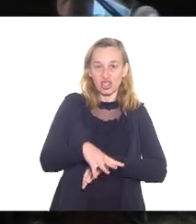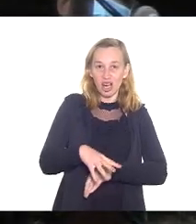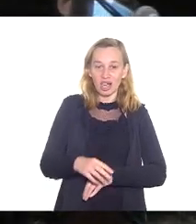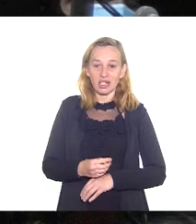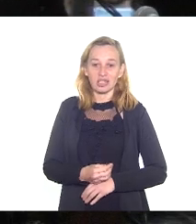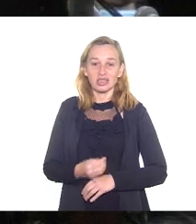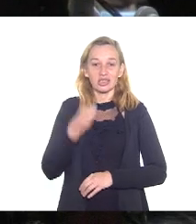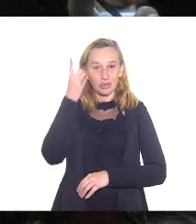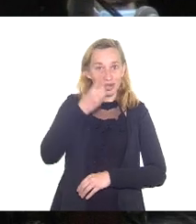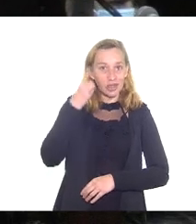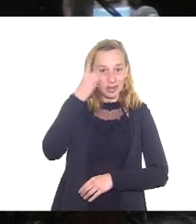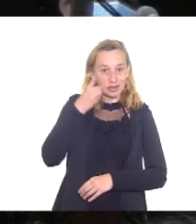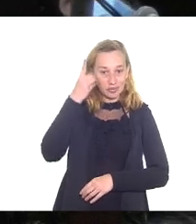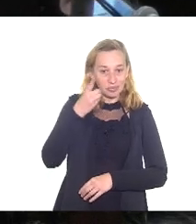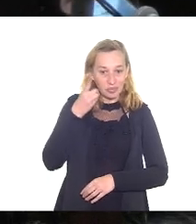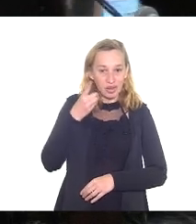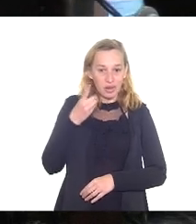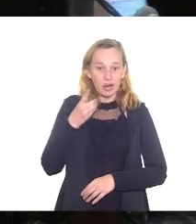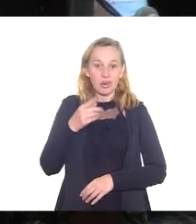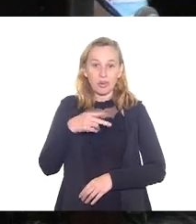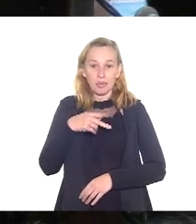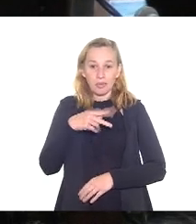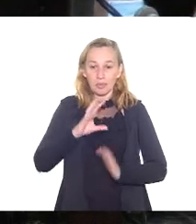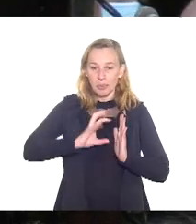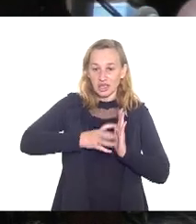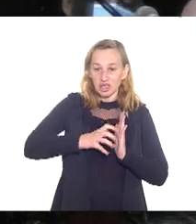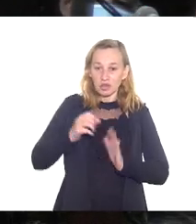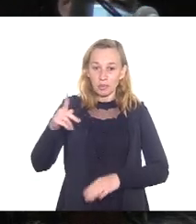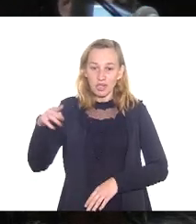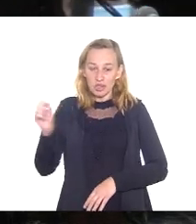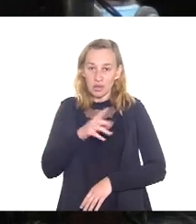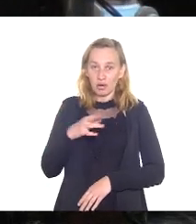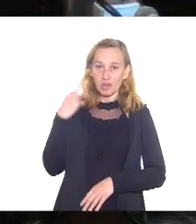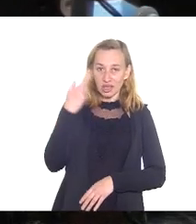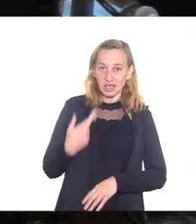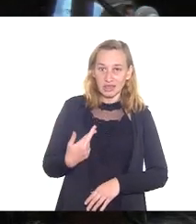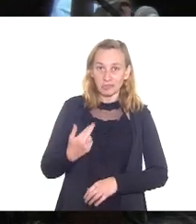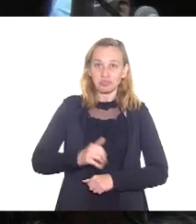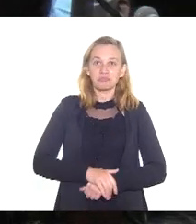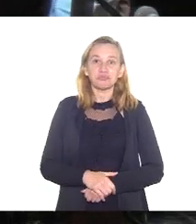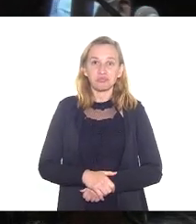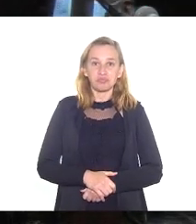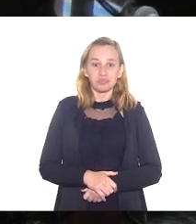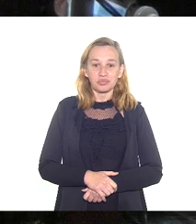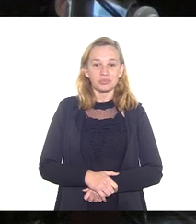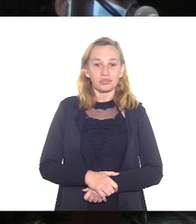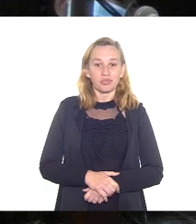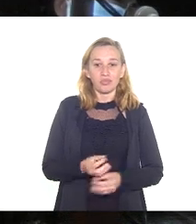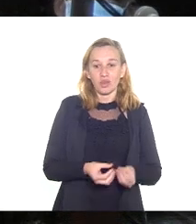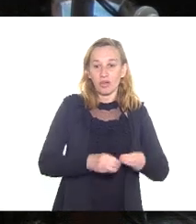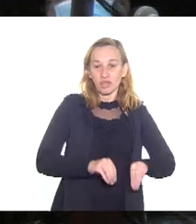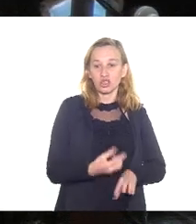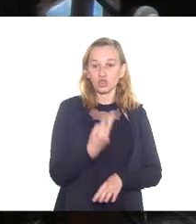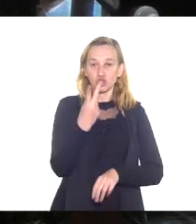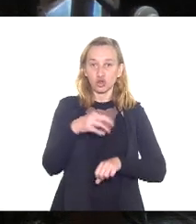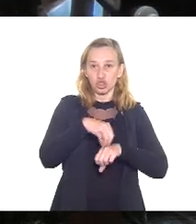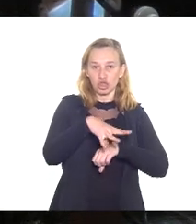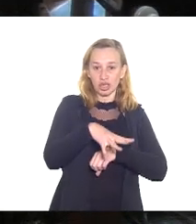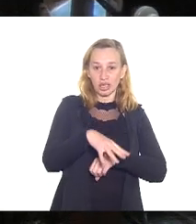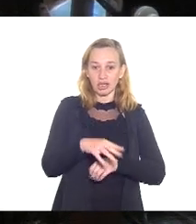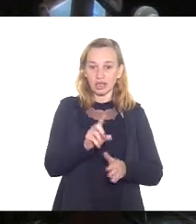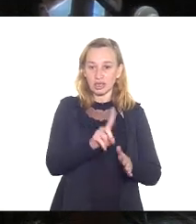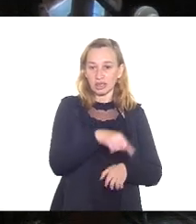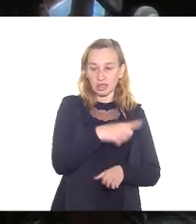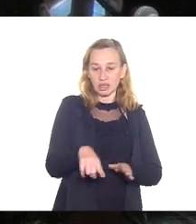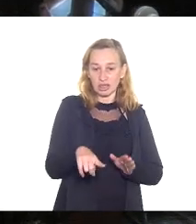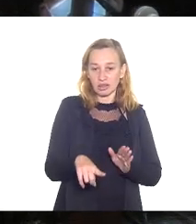da deputada da bancada do PSOL, a deputada Renata Souza. Estão prejudicados os dois destaques pela rejeição da